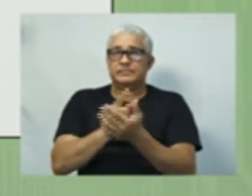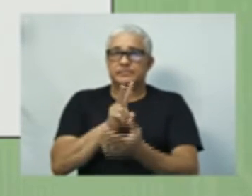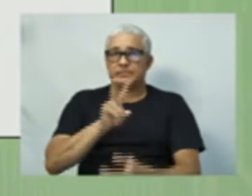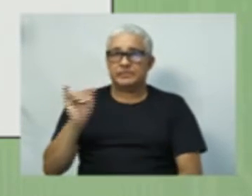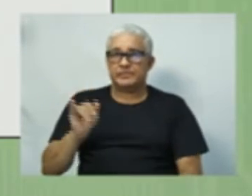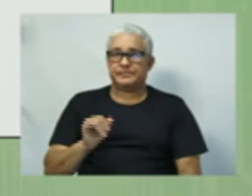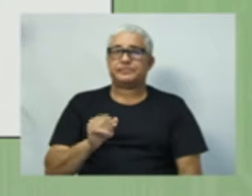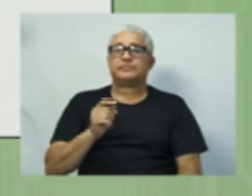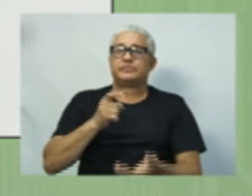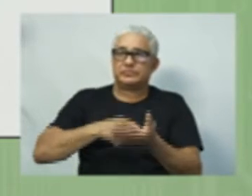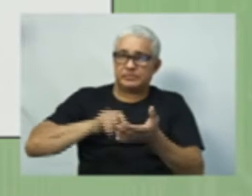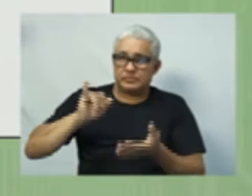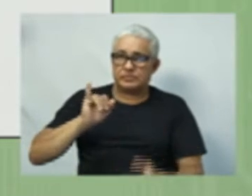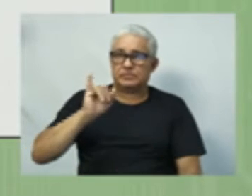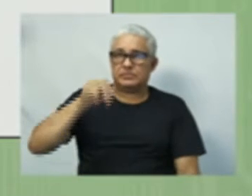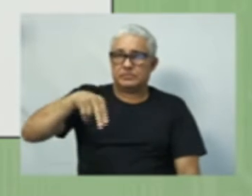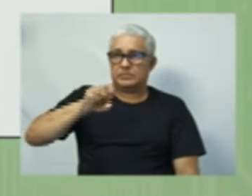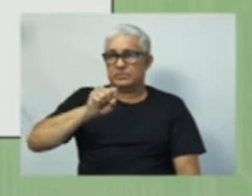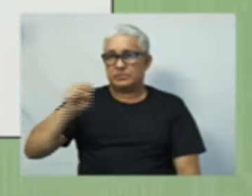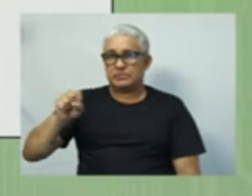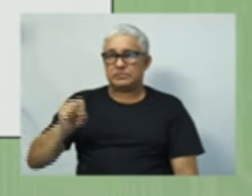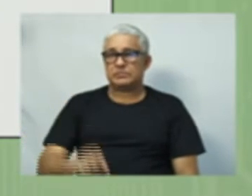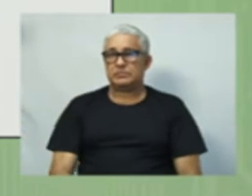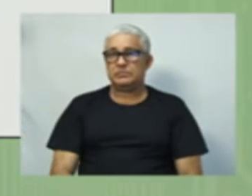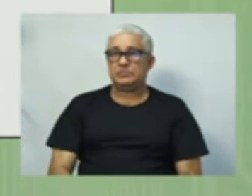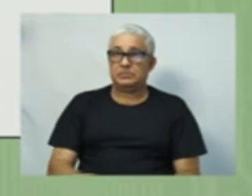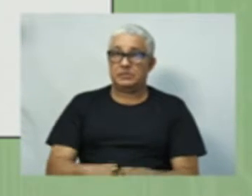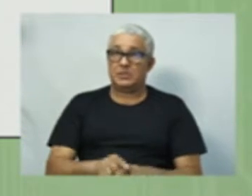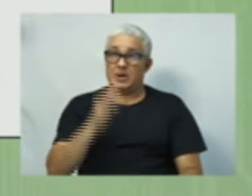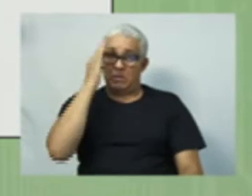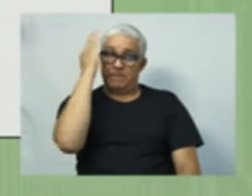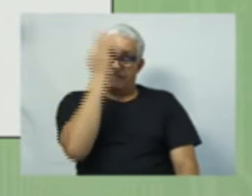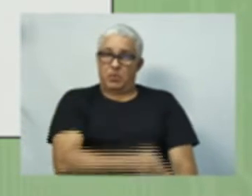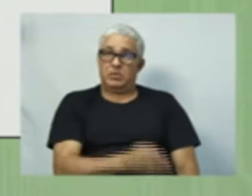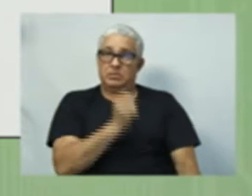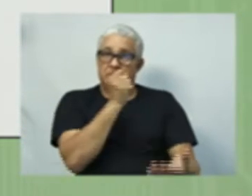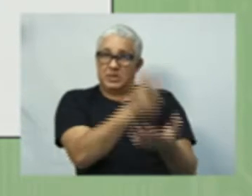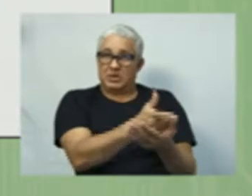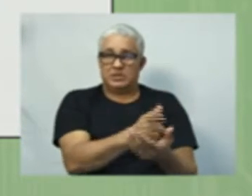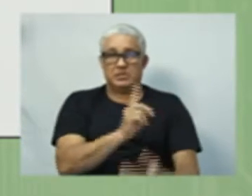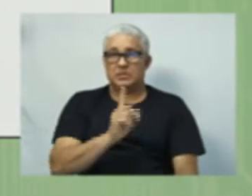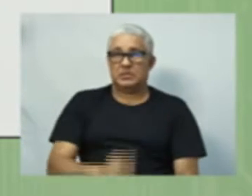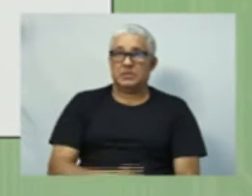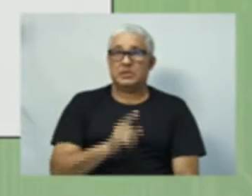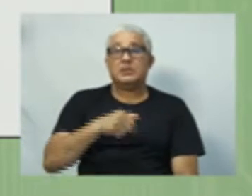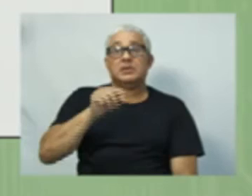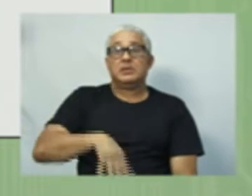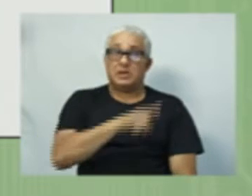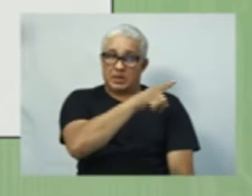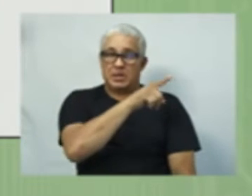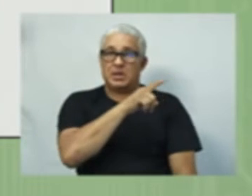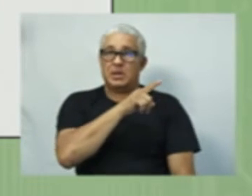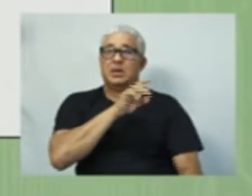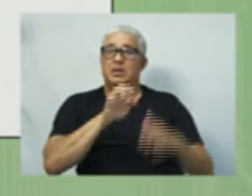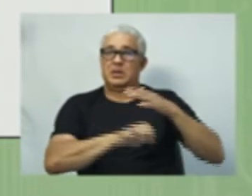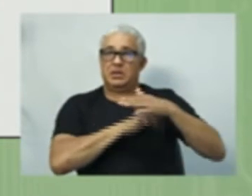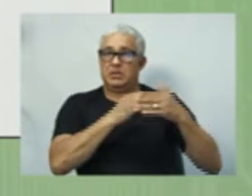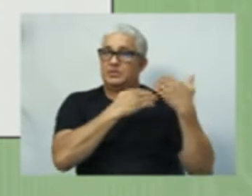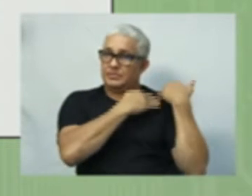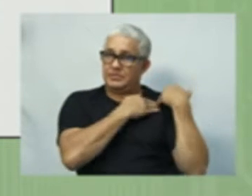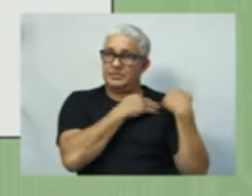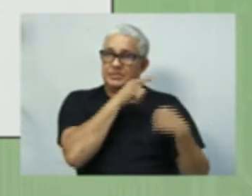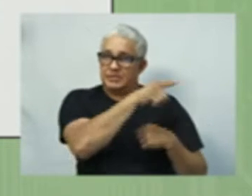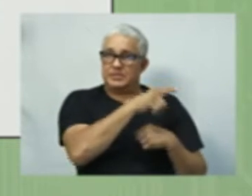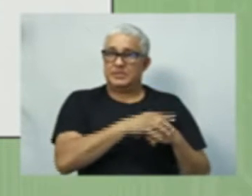os impostos sobre o INSS, mas não vai pagar diretamente. Quem vai pagar isso? A empresa. A empresa é responsável